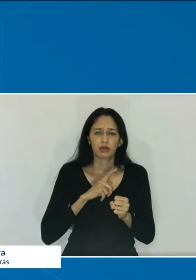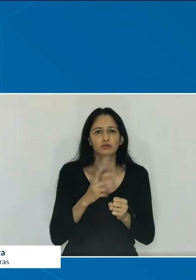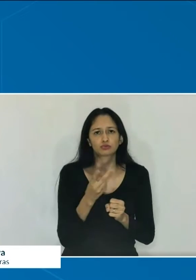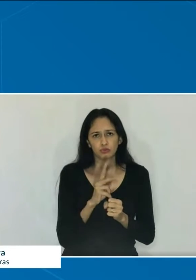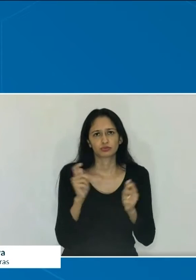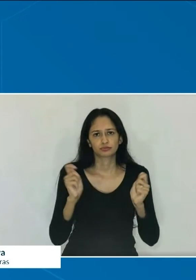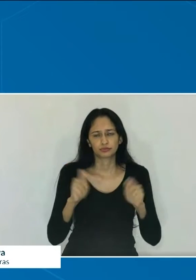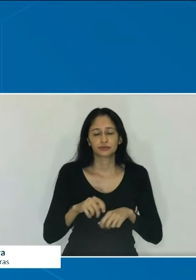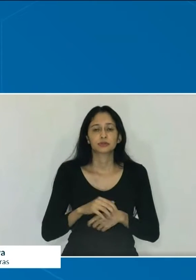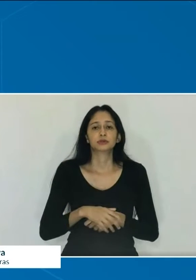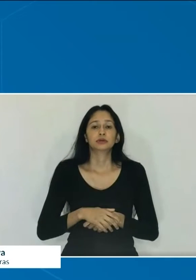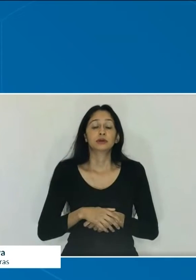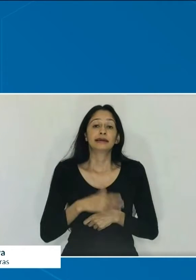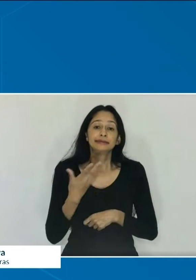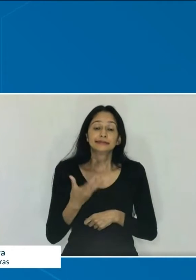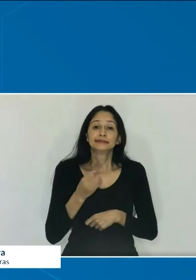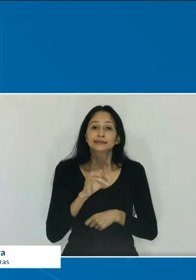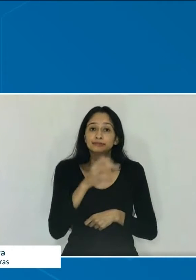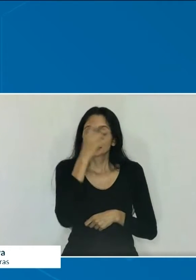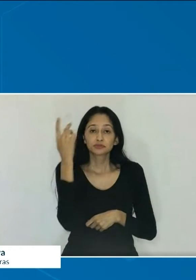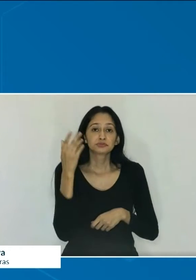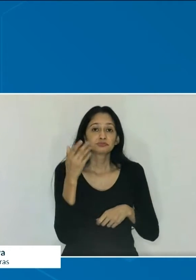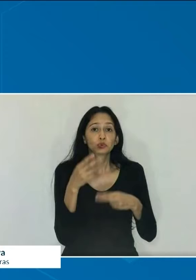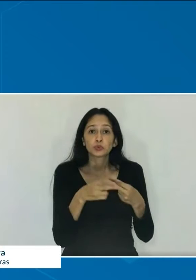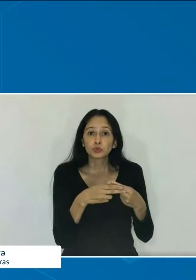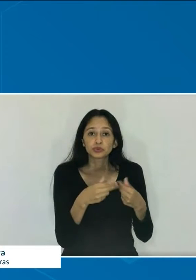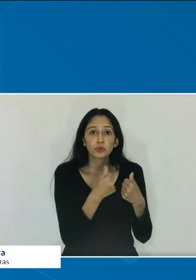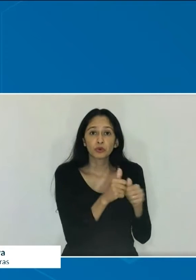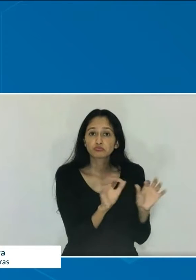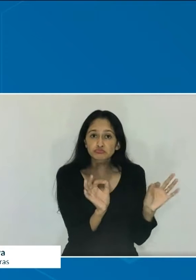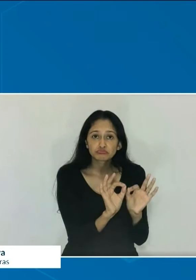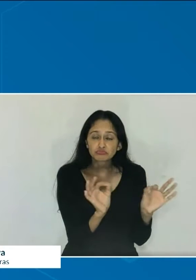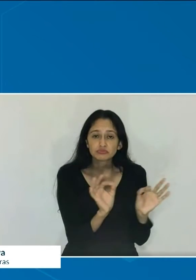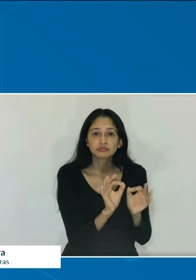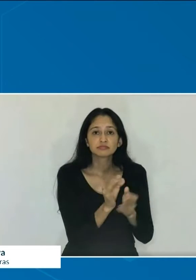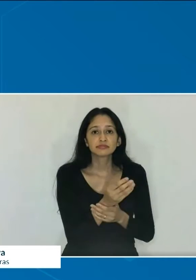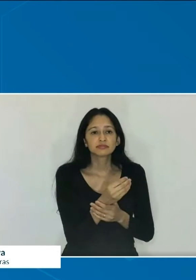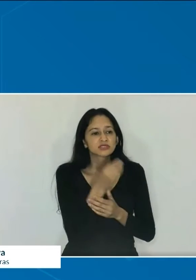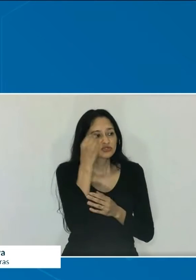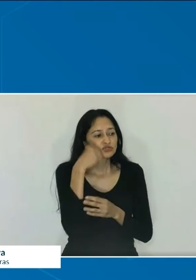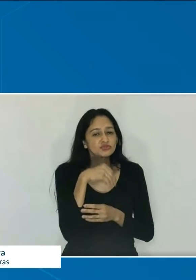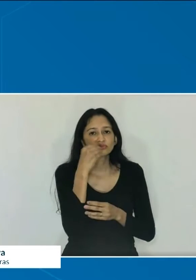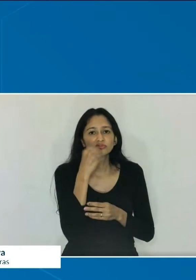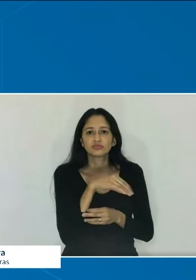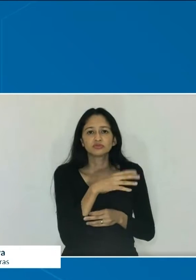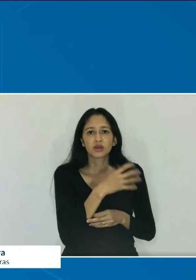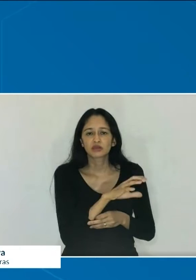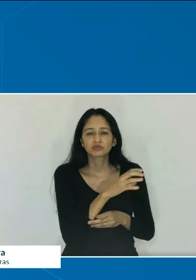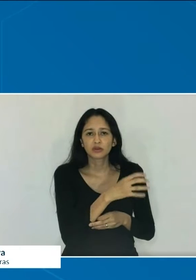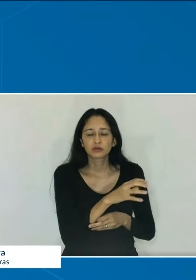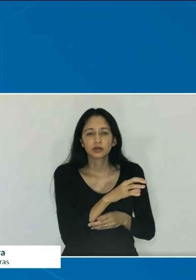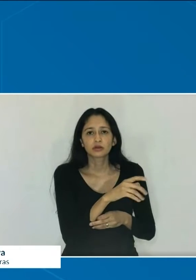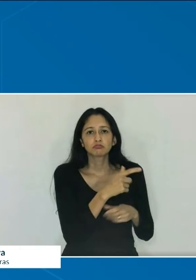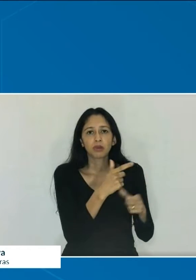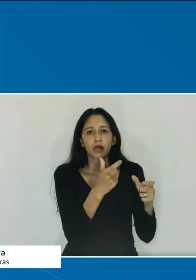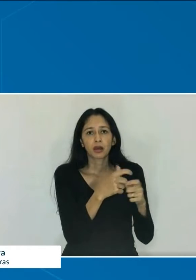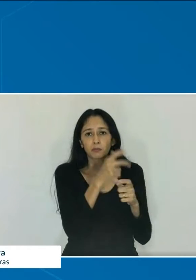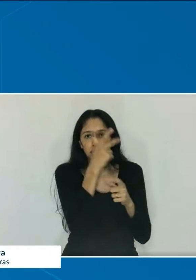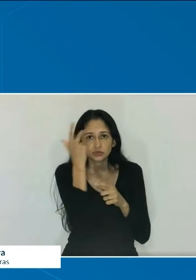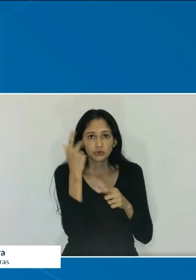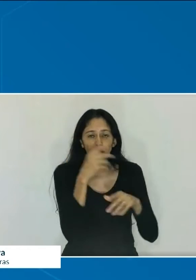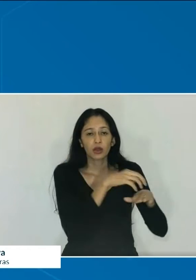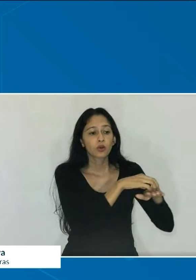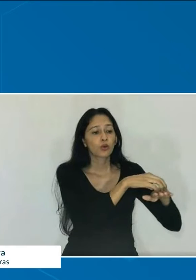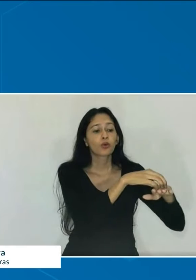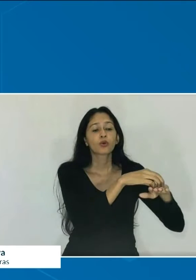você não tem como financiar esse transporte, porque se quem paga não está mais pagando, não está mais utilizando, então o transporte não